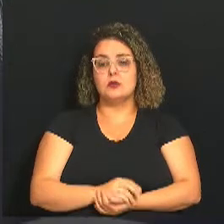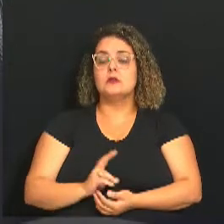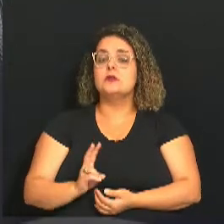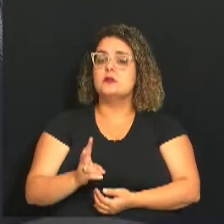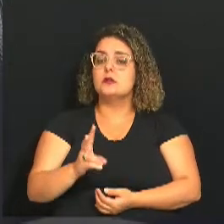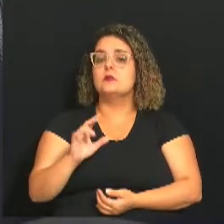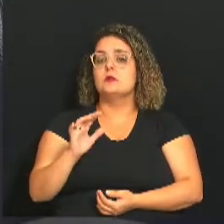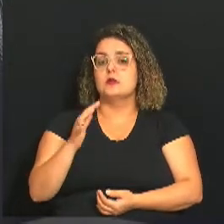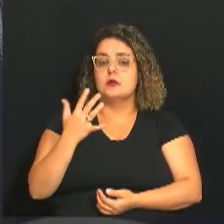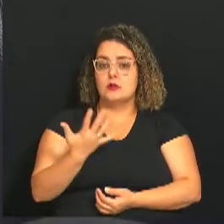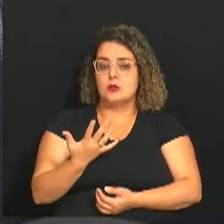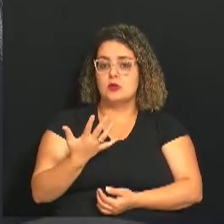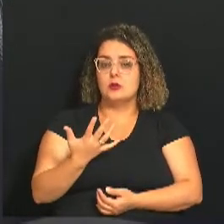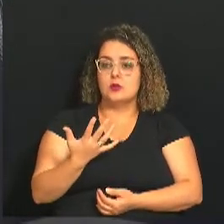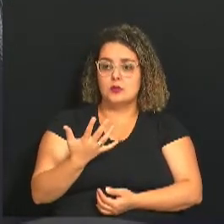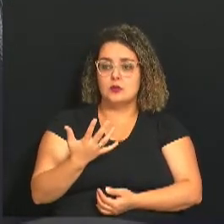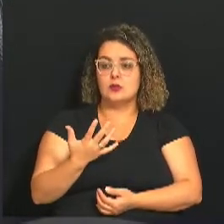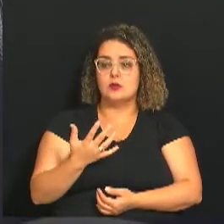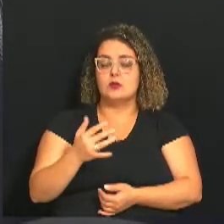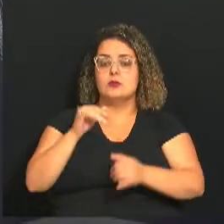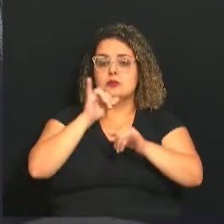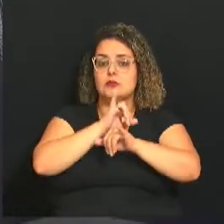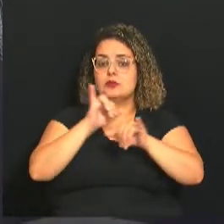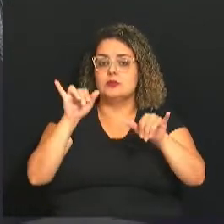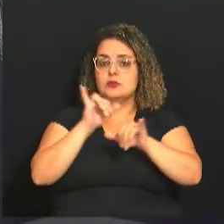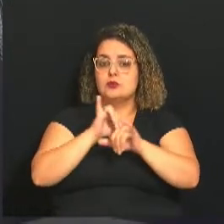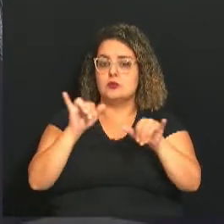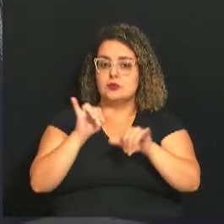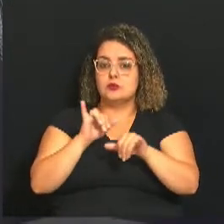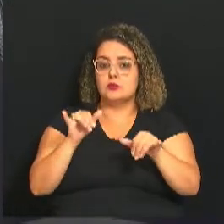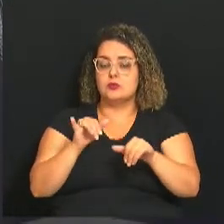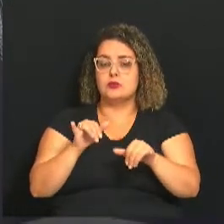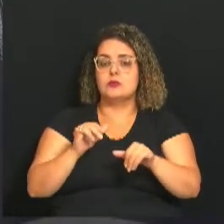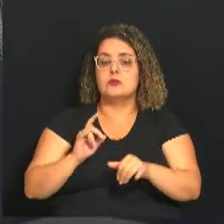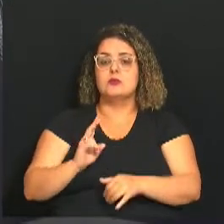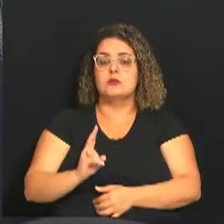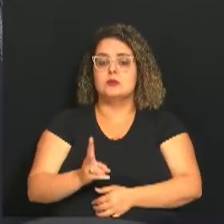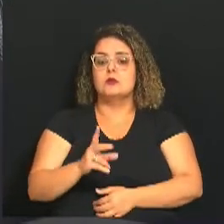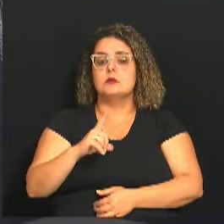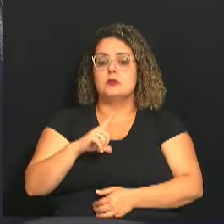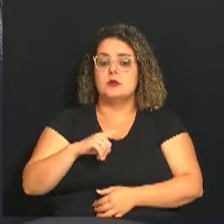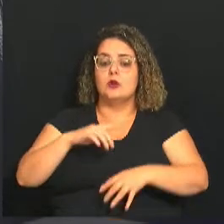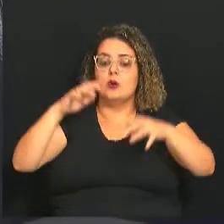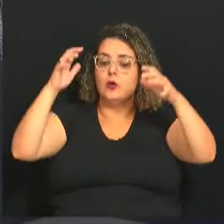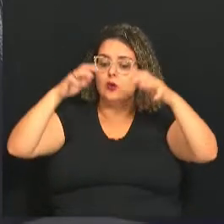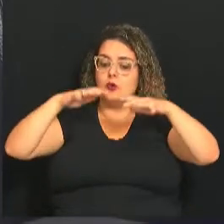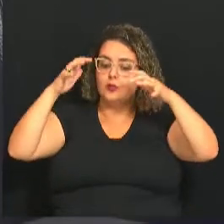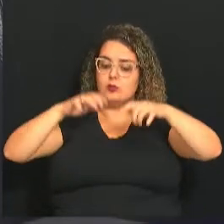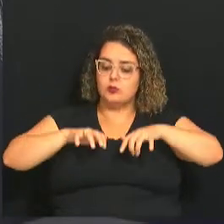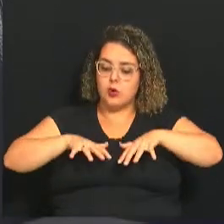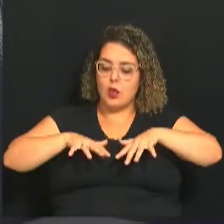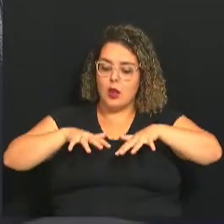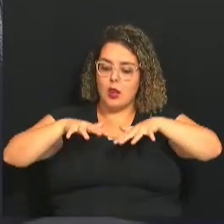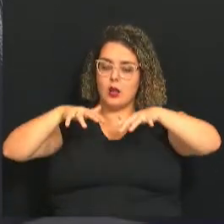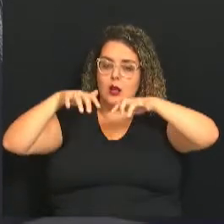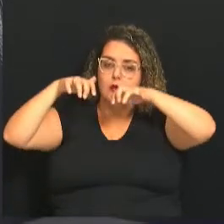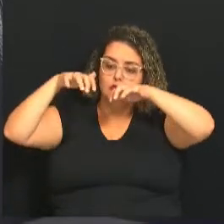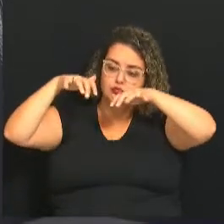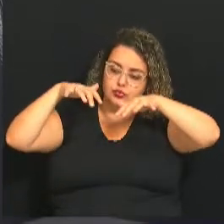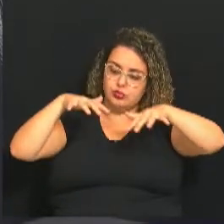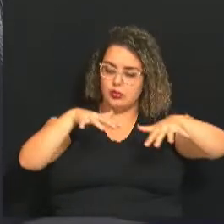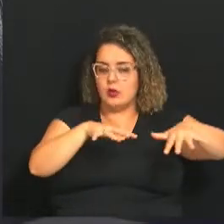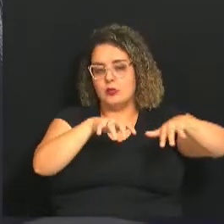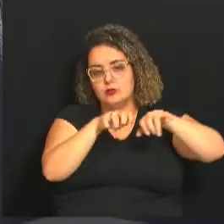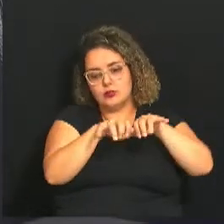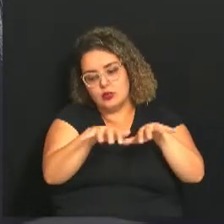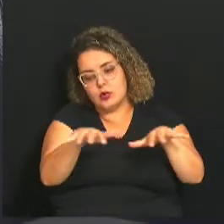frequentemente são notícias pelo fato de haver alagamentos, enchentes. Mas nós sabemos que